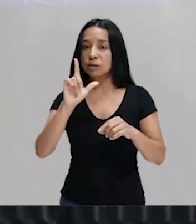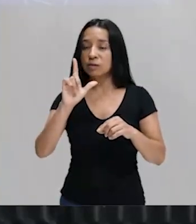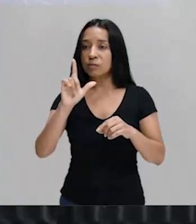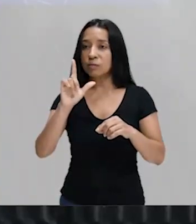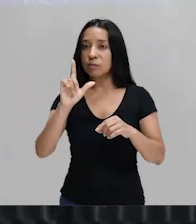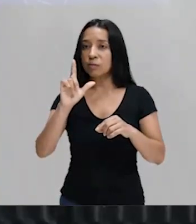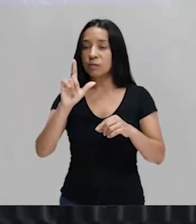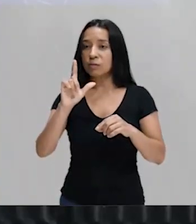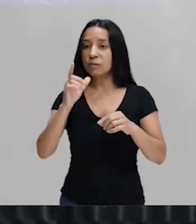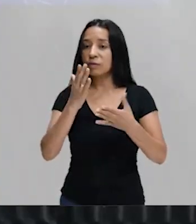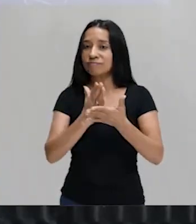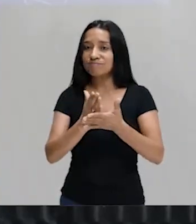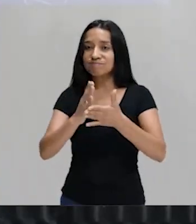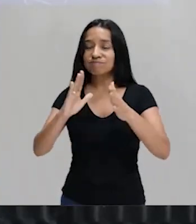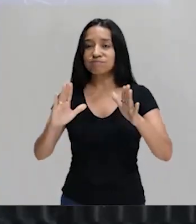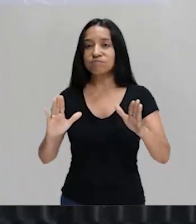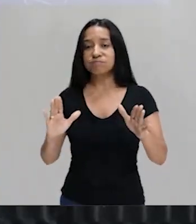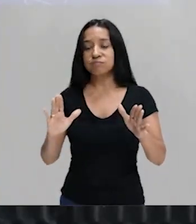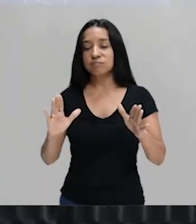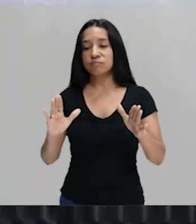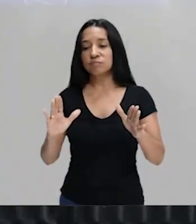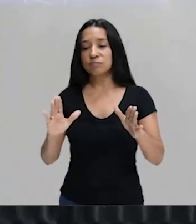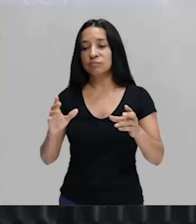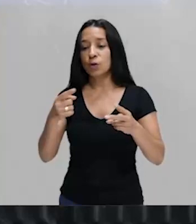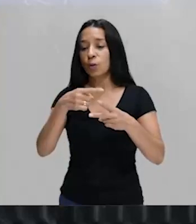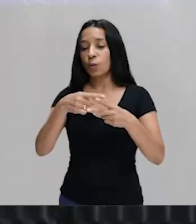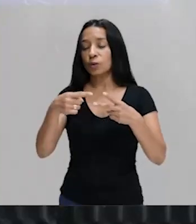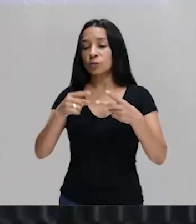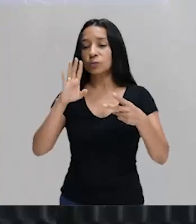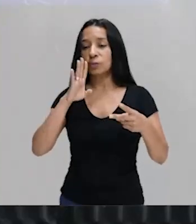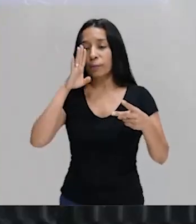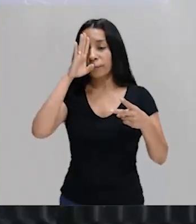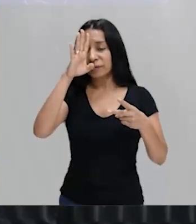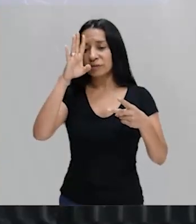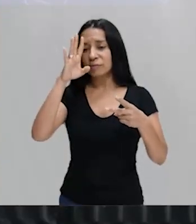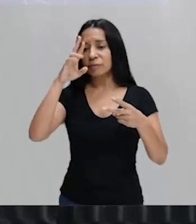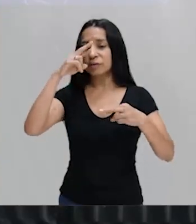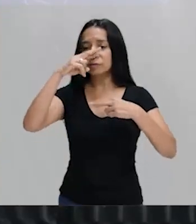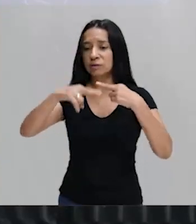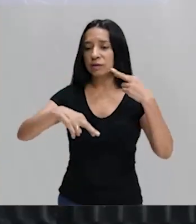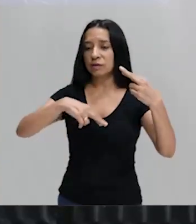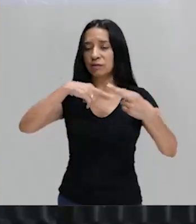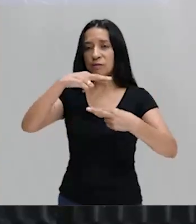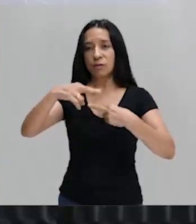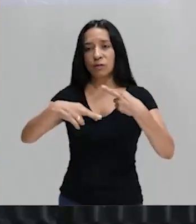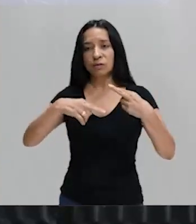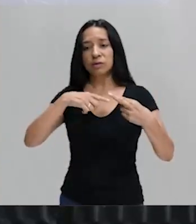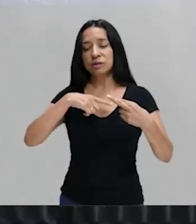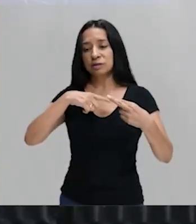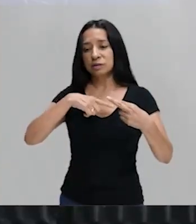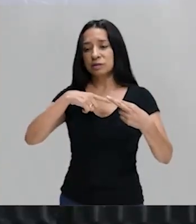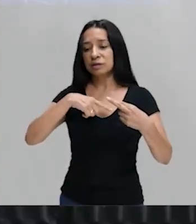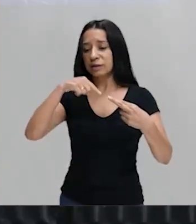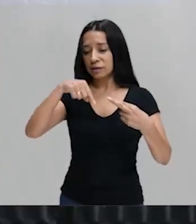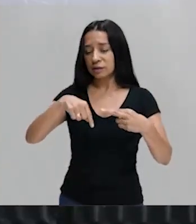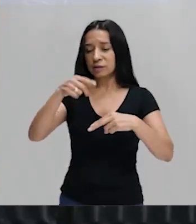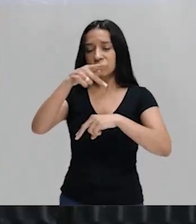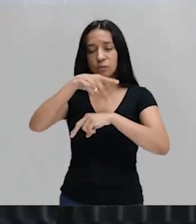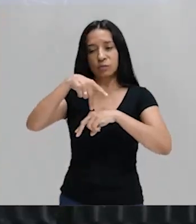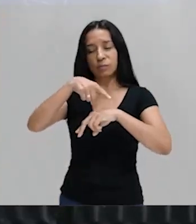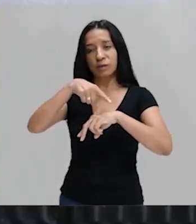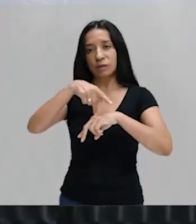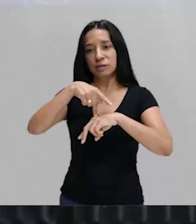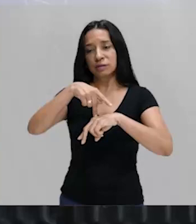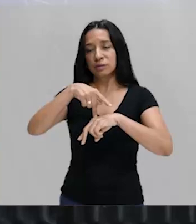conseguiu acabar com as duas principais revoltas que se tinha no país nesse momento.